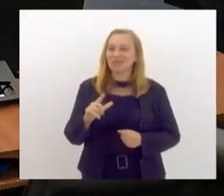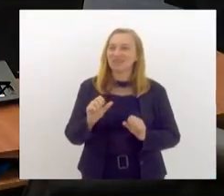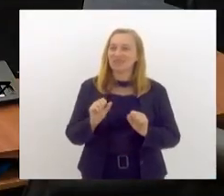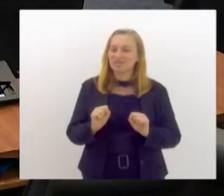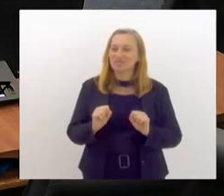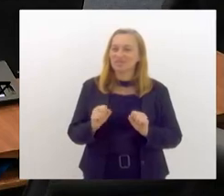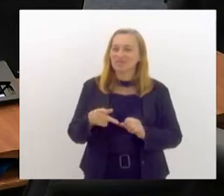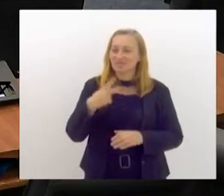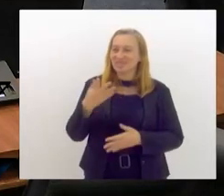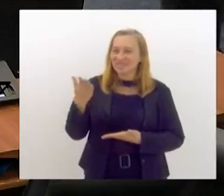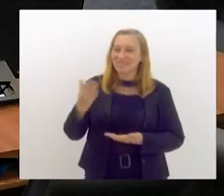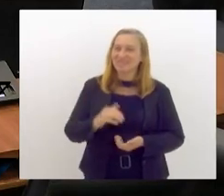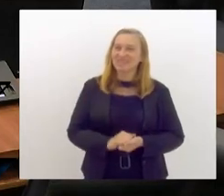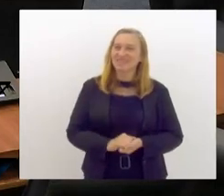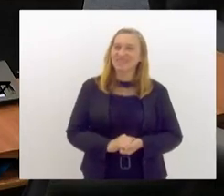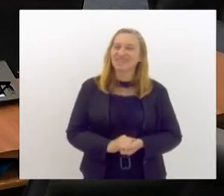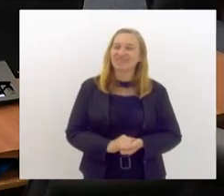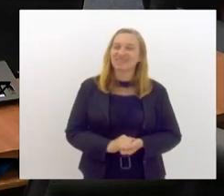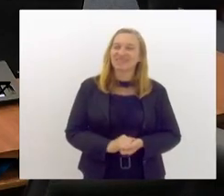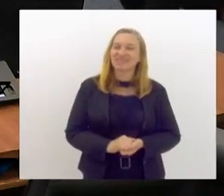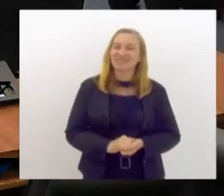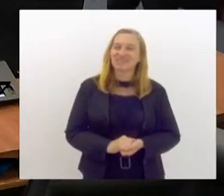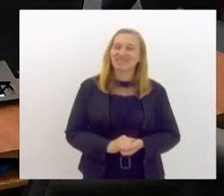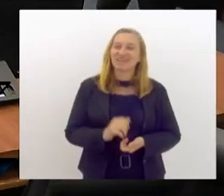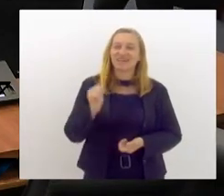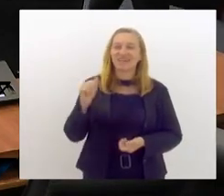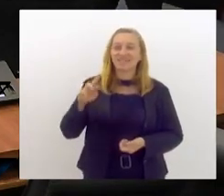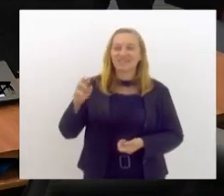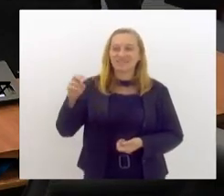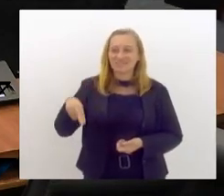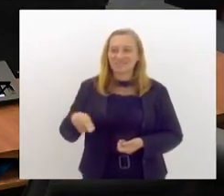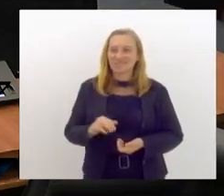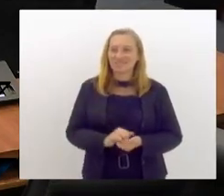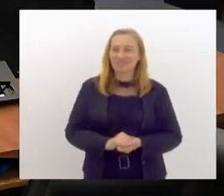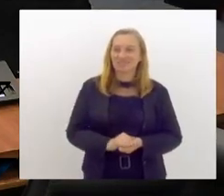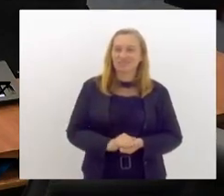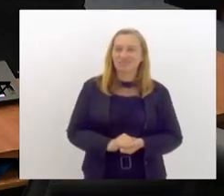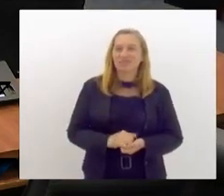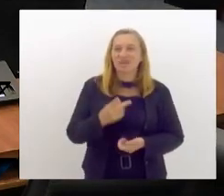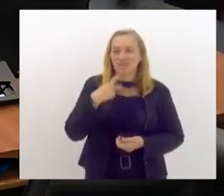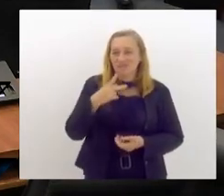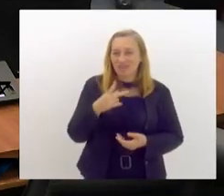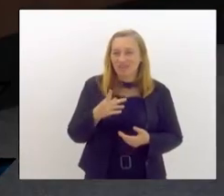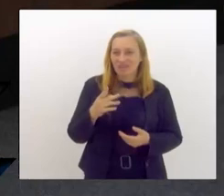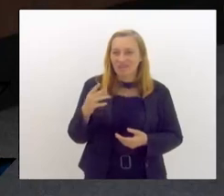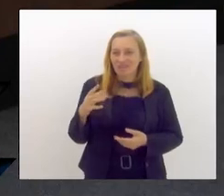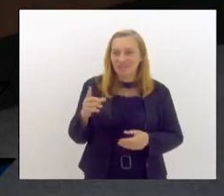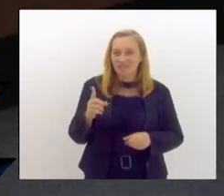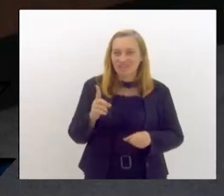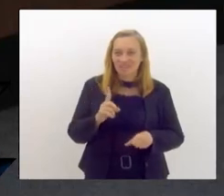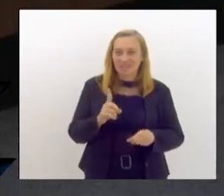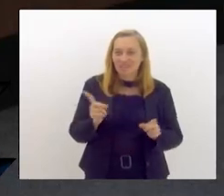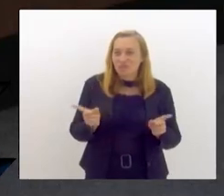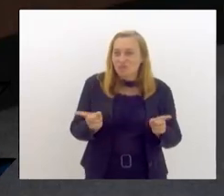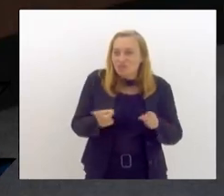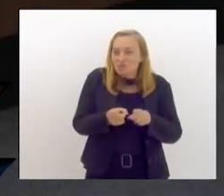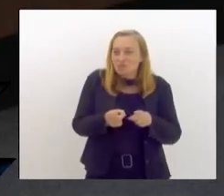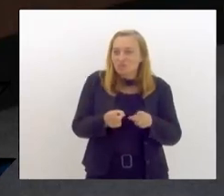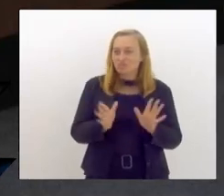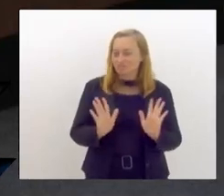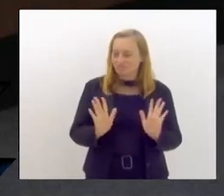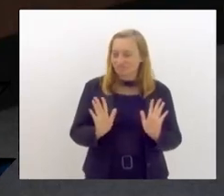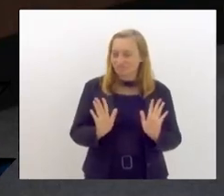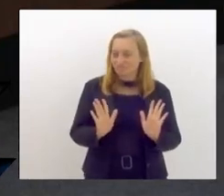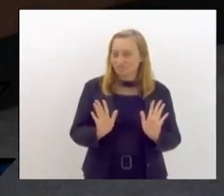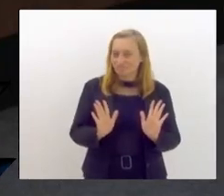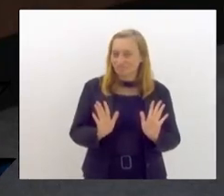prevalência, Pobel, se quiser falar, tá, fique à vontade. O Anderson, fala aí, Anderson. Mas é o seguinte, presidente, a minha fala vai ser muito curta e certamente vai ser uma